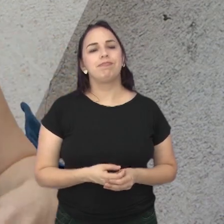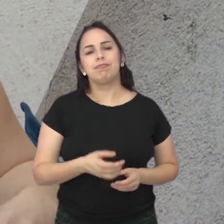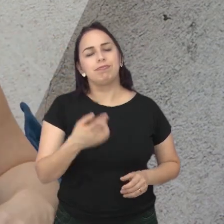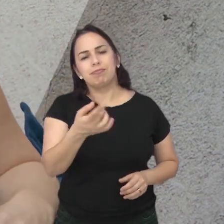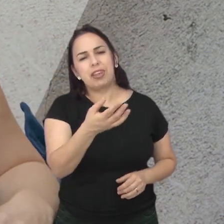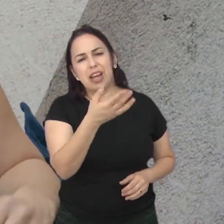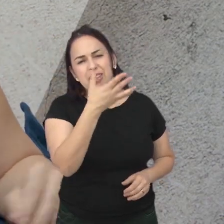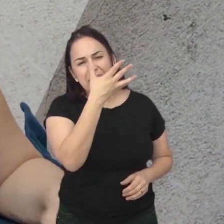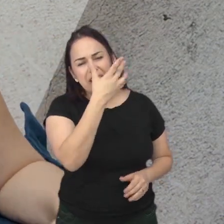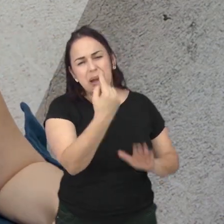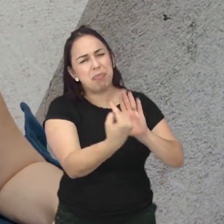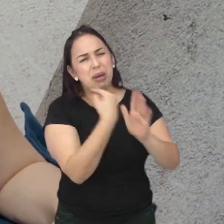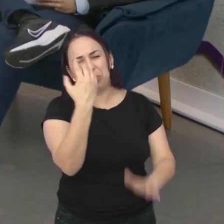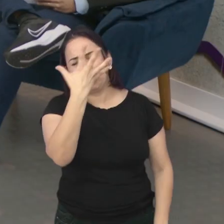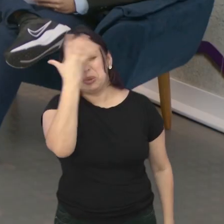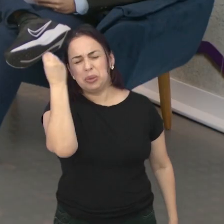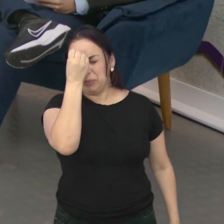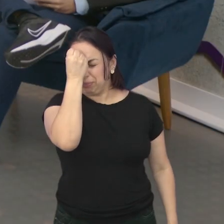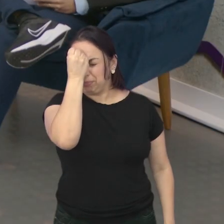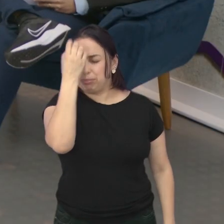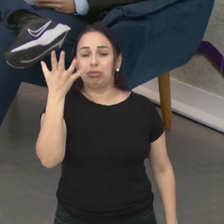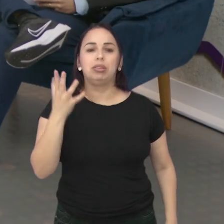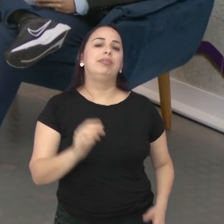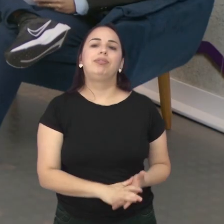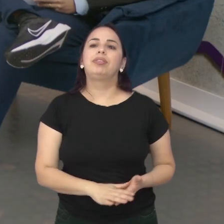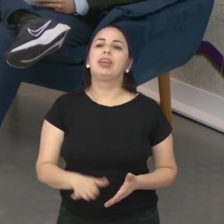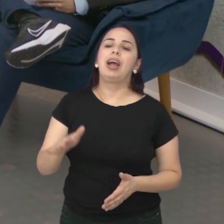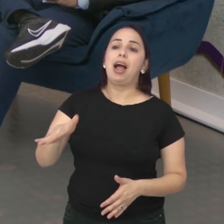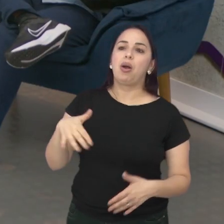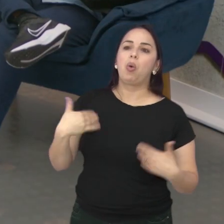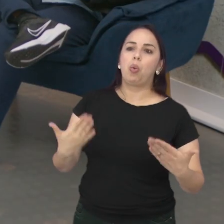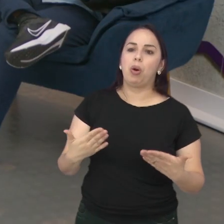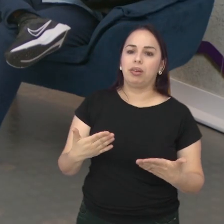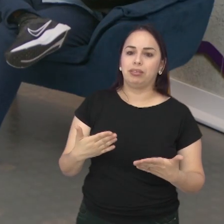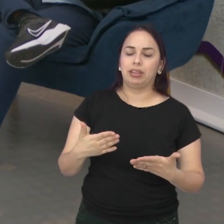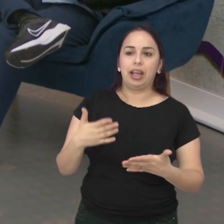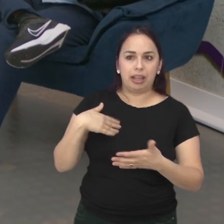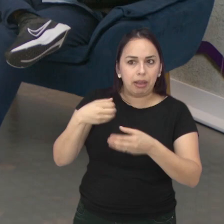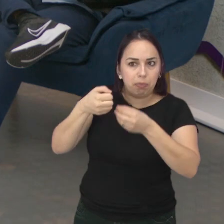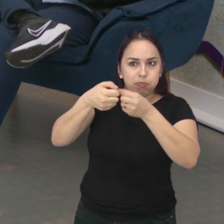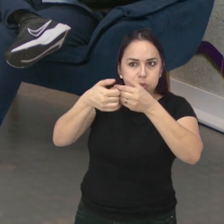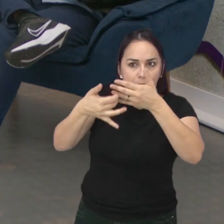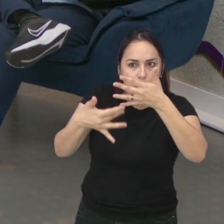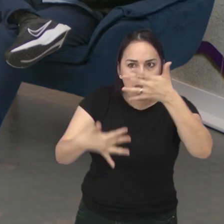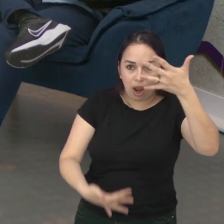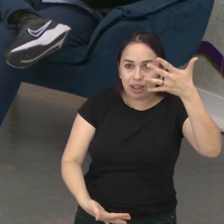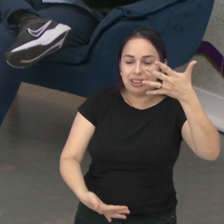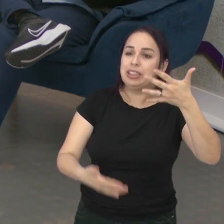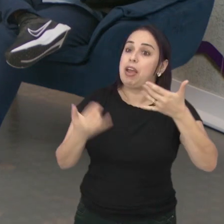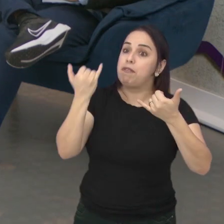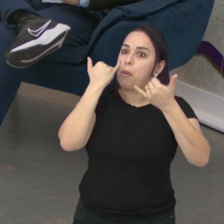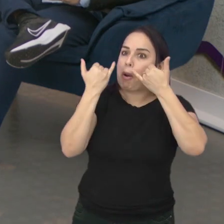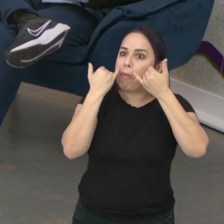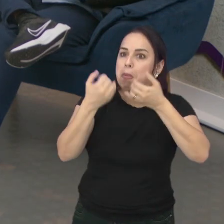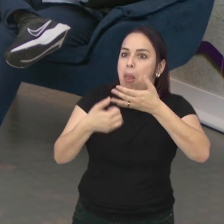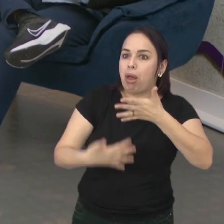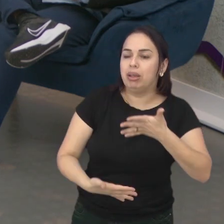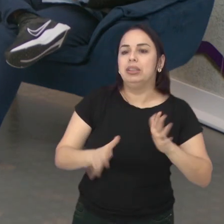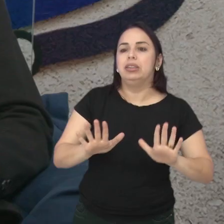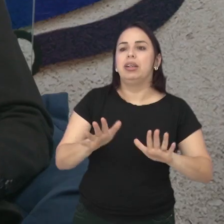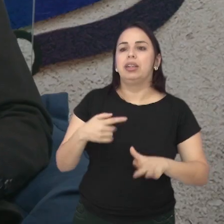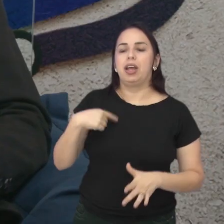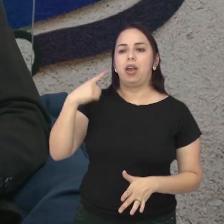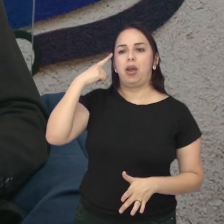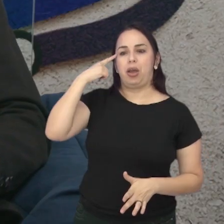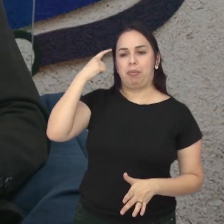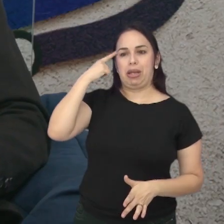Me fugiu completamente a pergunta que você fez. As áreas de atuação, porque é muita coisa, né? Nossa, porque assim,